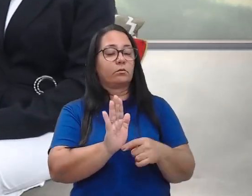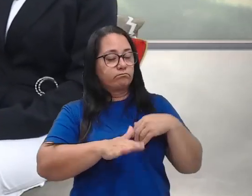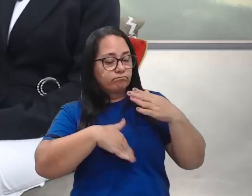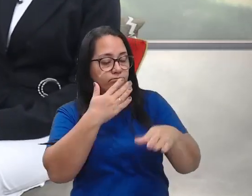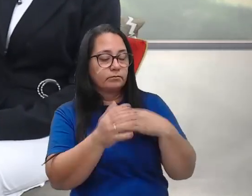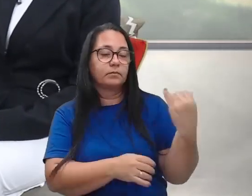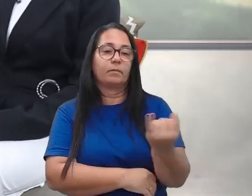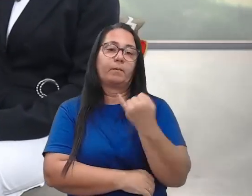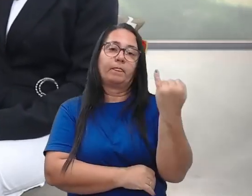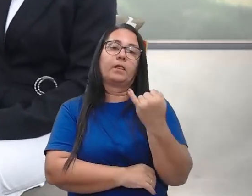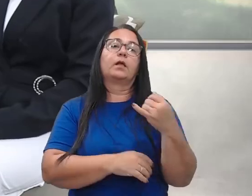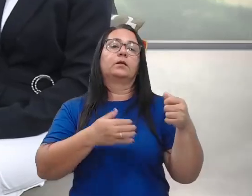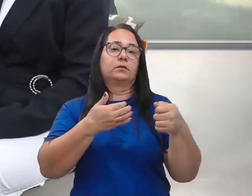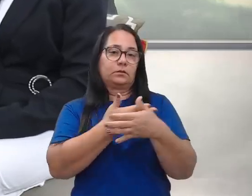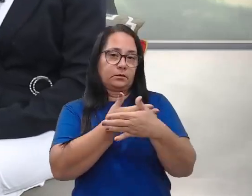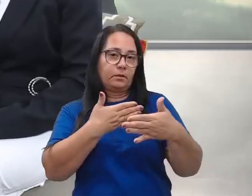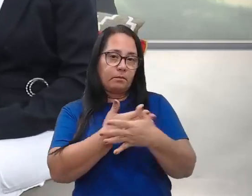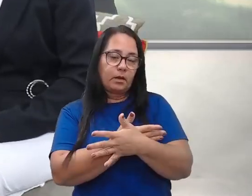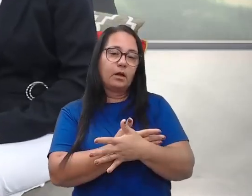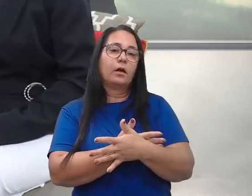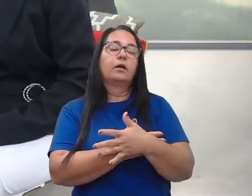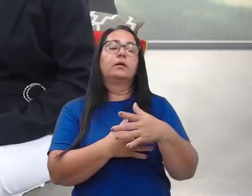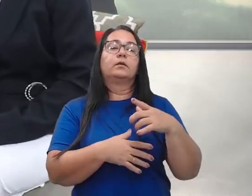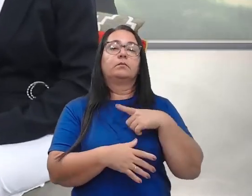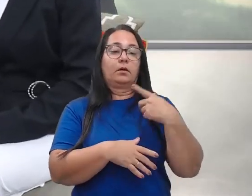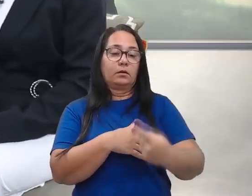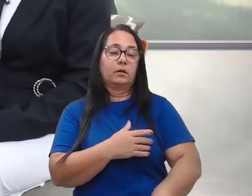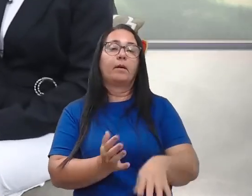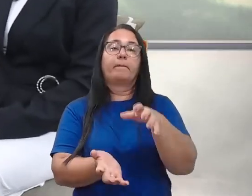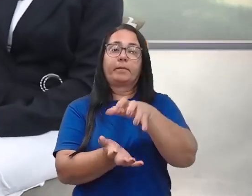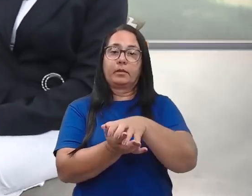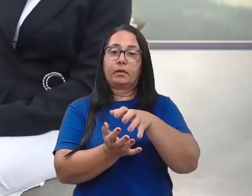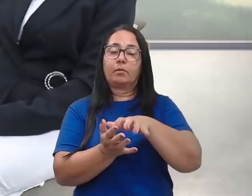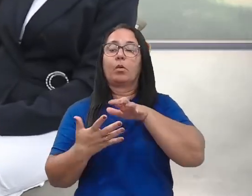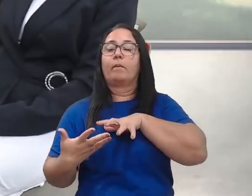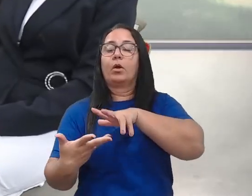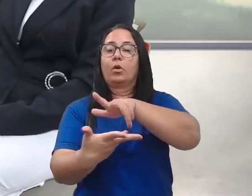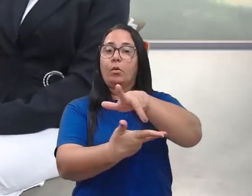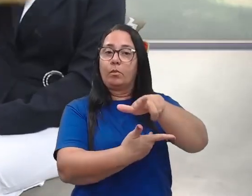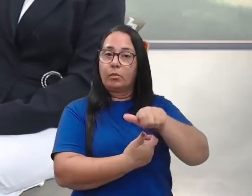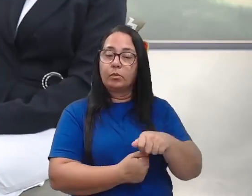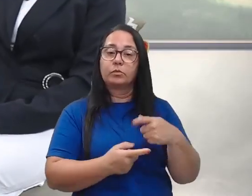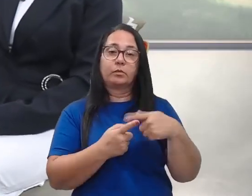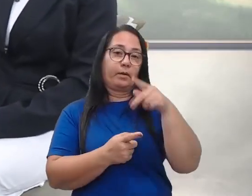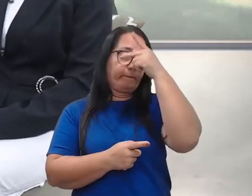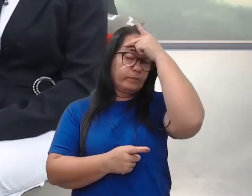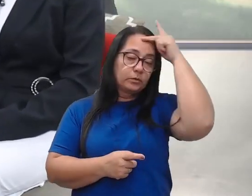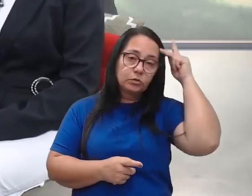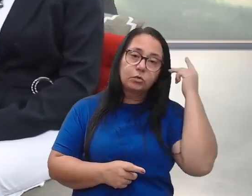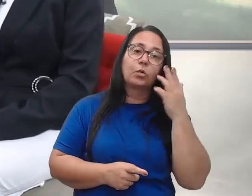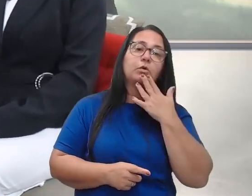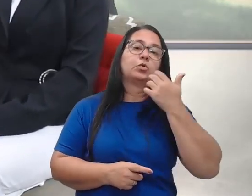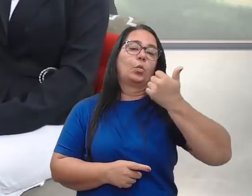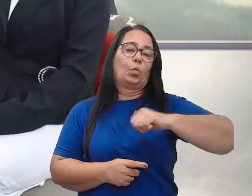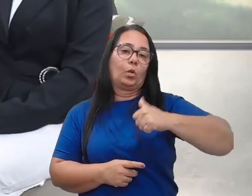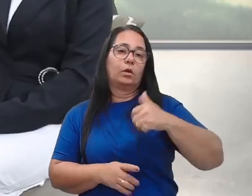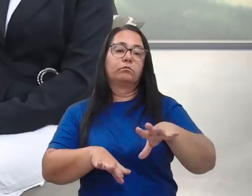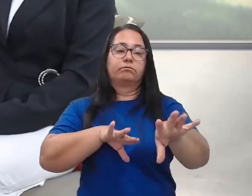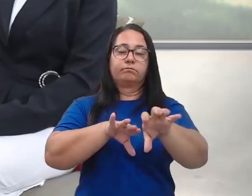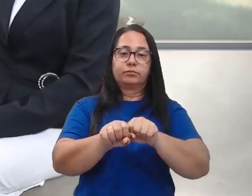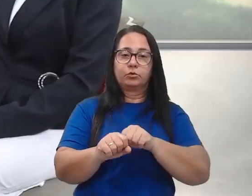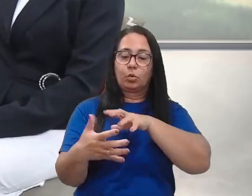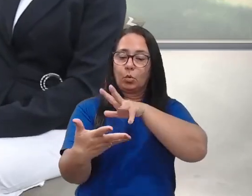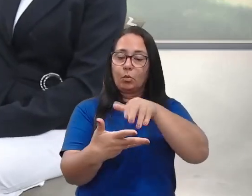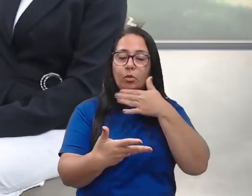Sebrae para o Estado, para o mundo, porque pessoas qualificadas melhoram o mundo e o mundo se melhora com todo mundo. Então, fica